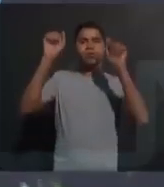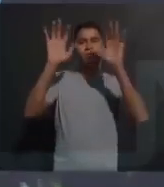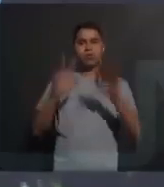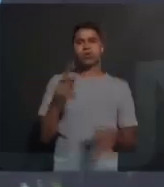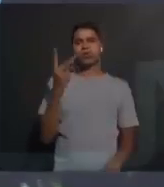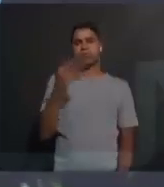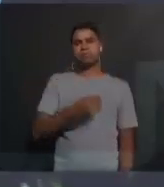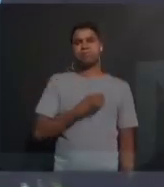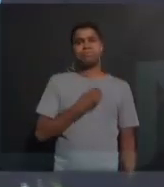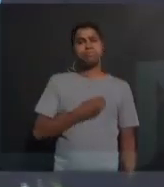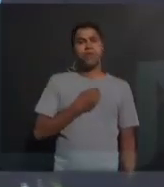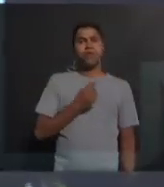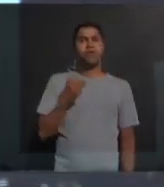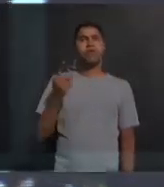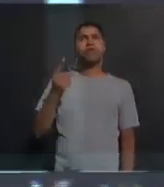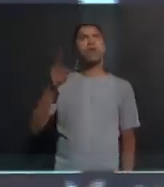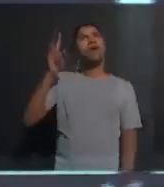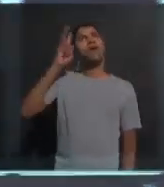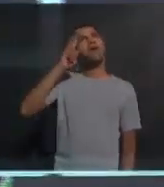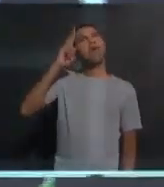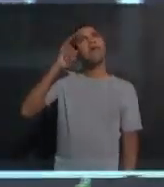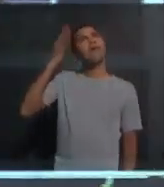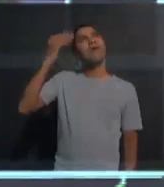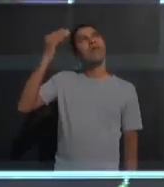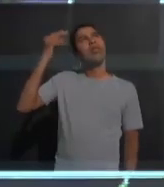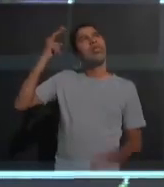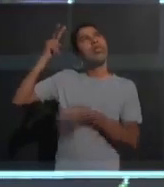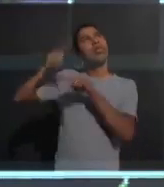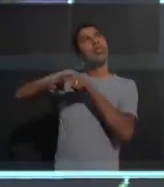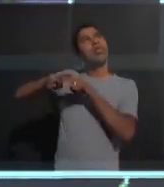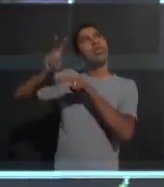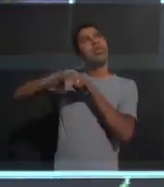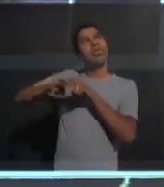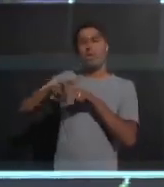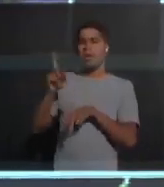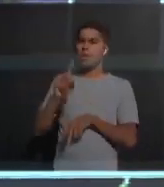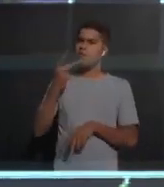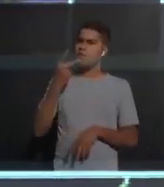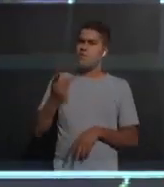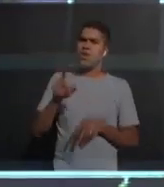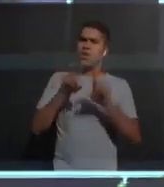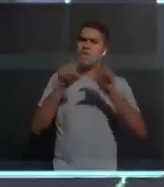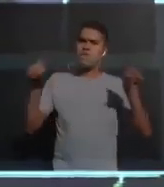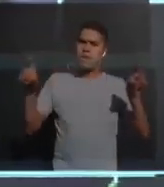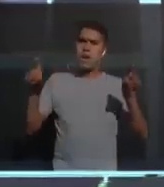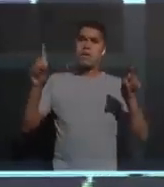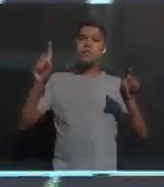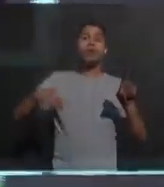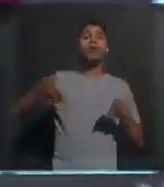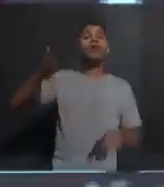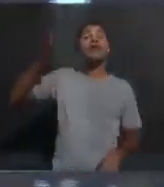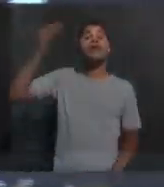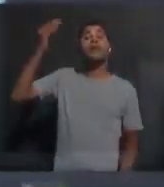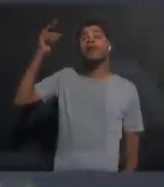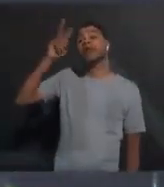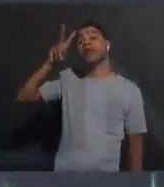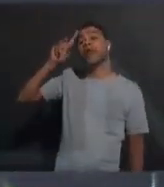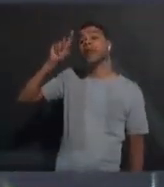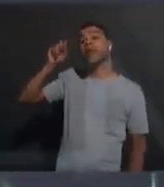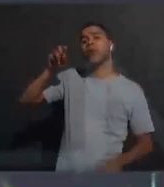vidas não vivo em função do passado eu vou fazer a falar aquela frase que todo mundo conhece quem vive de passado é